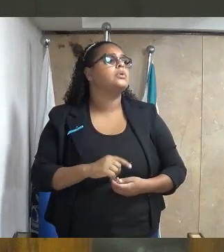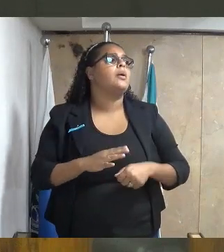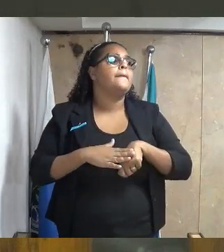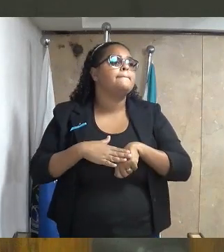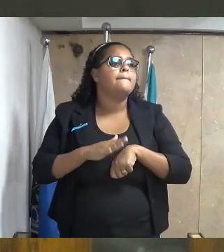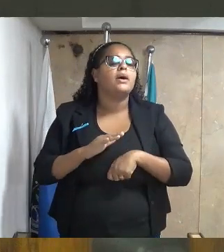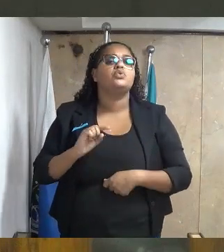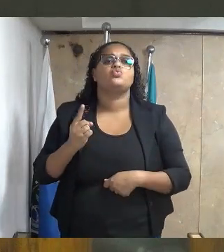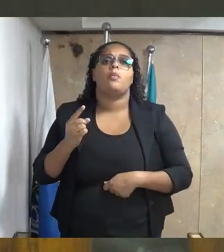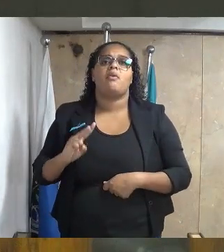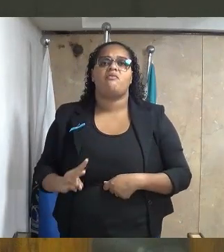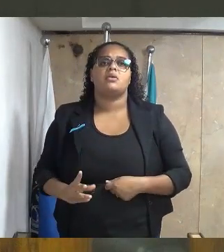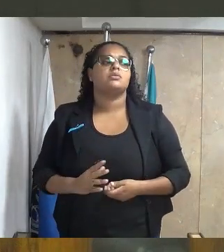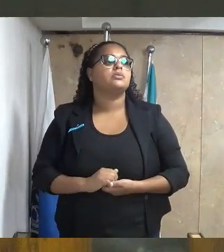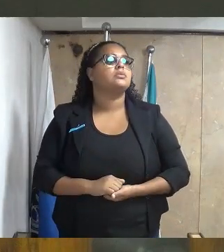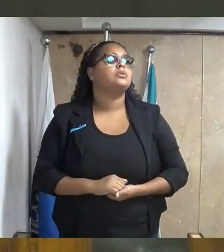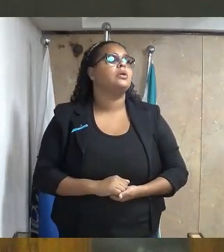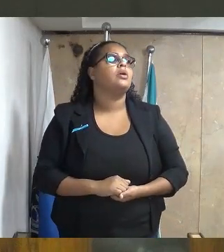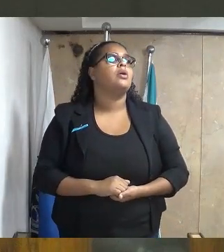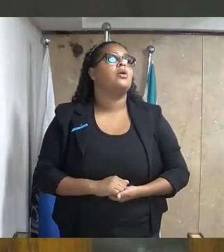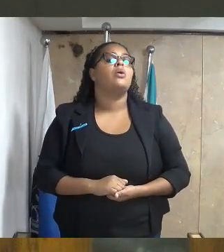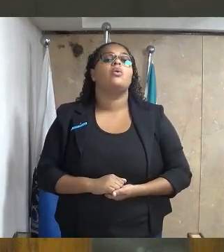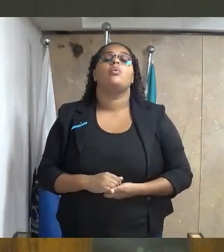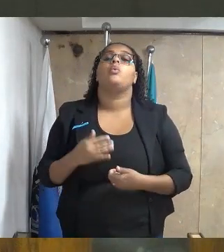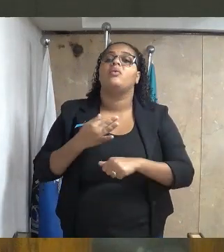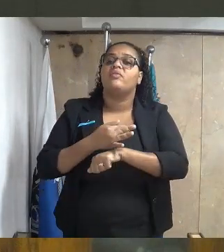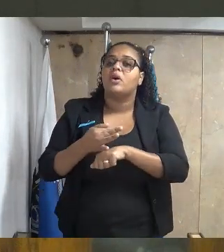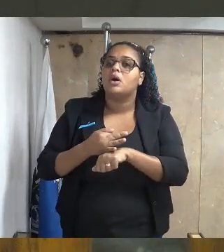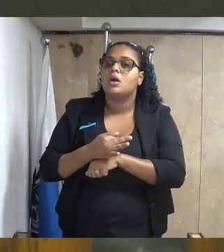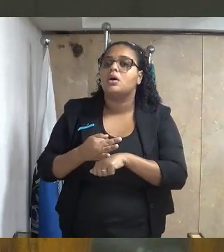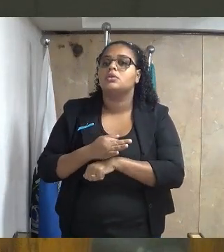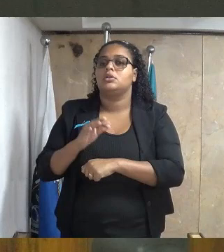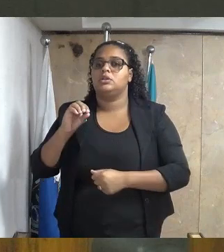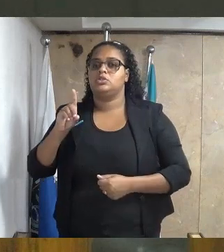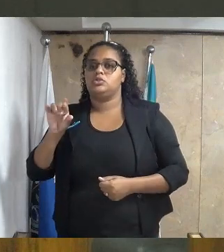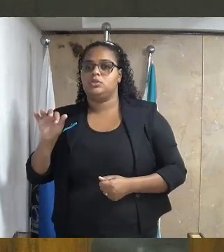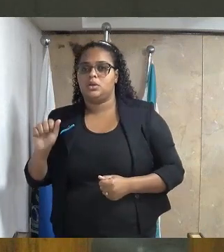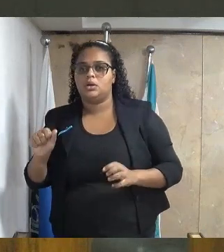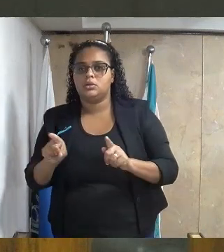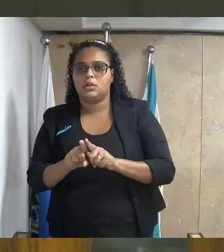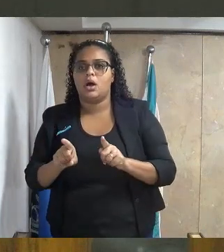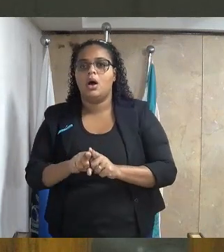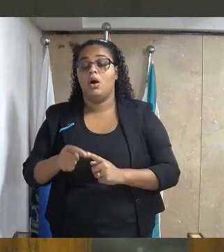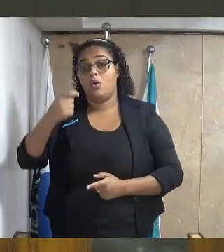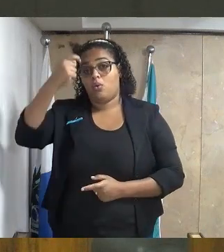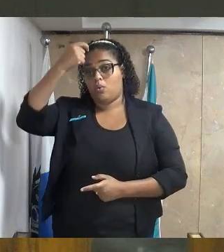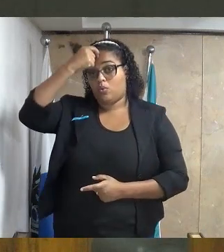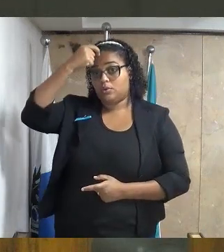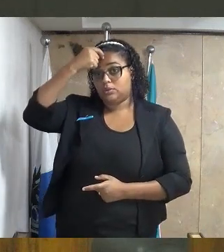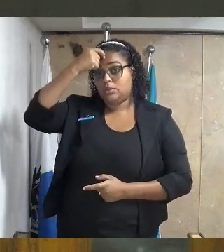mais uma vez o feriado do Dia da Consciência Negra.